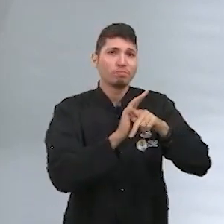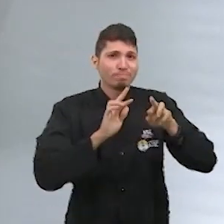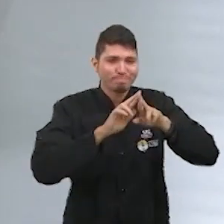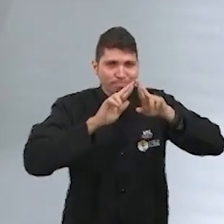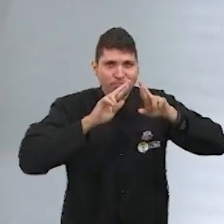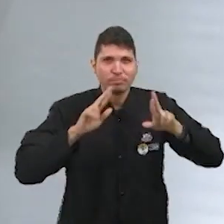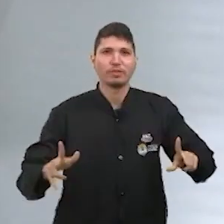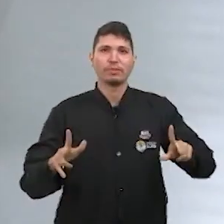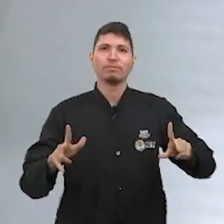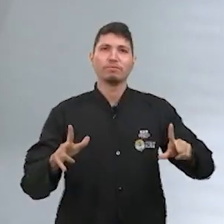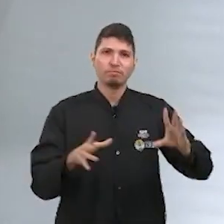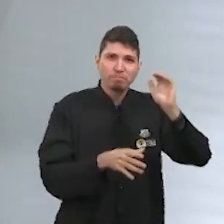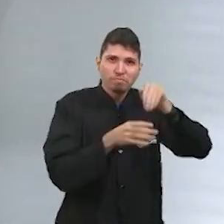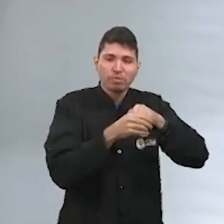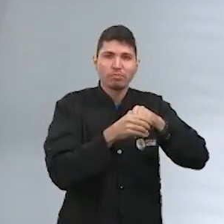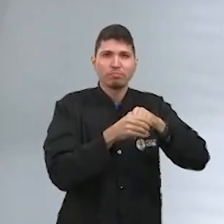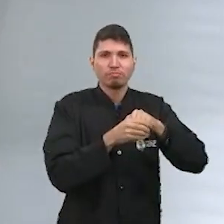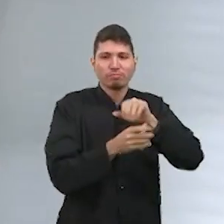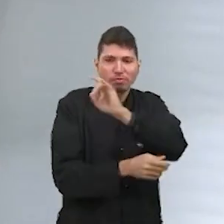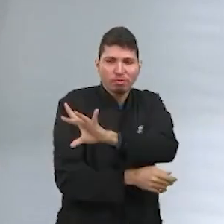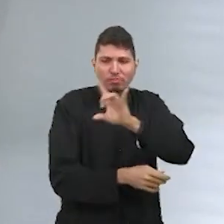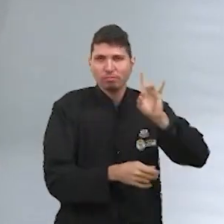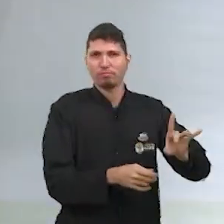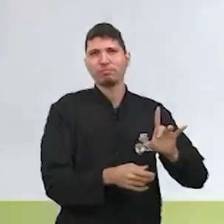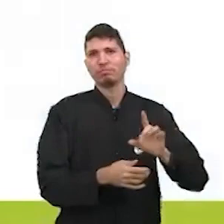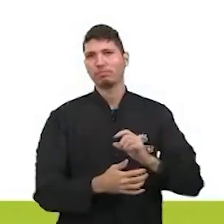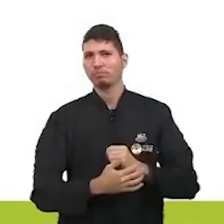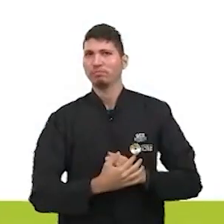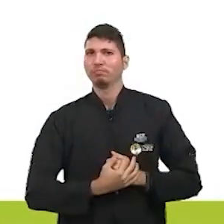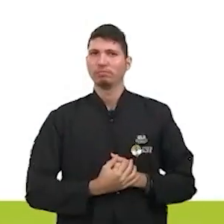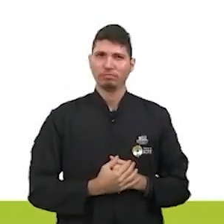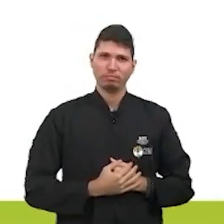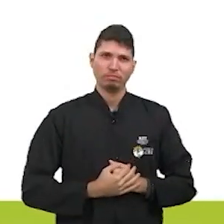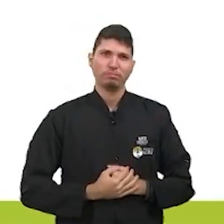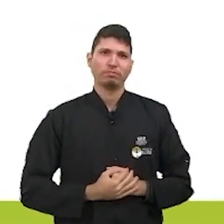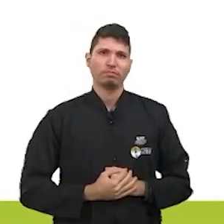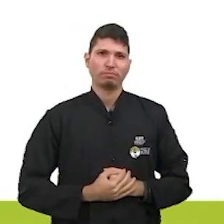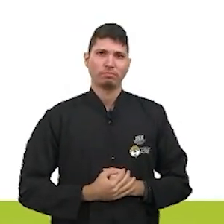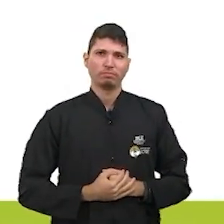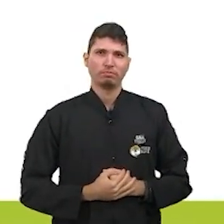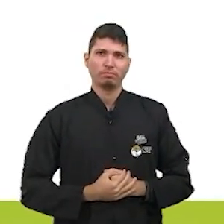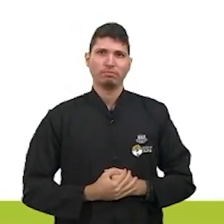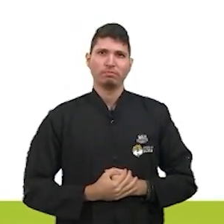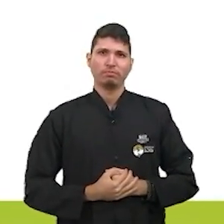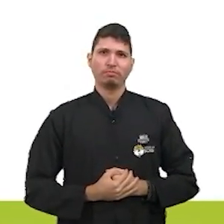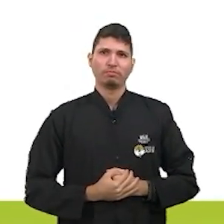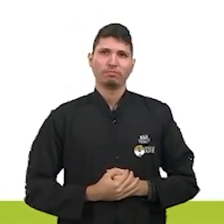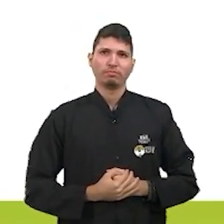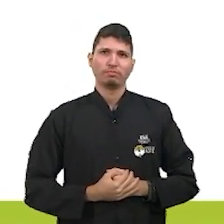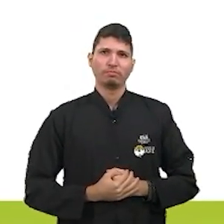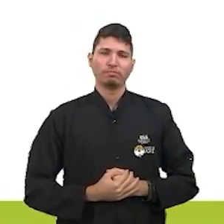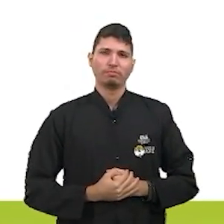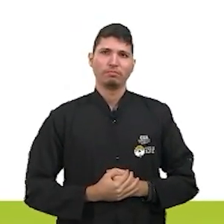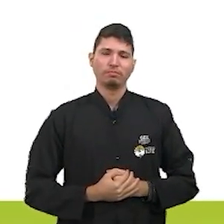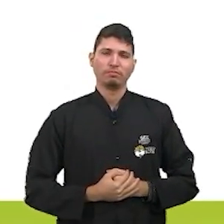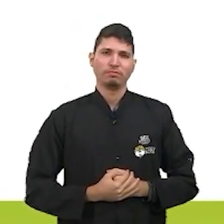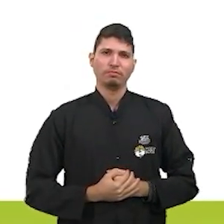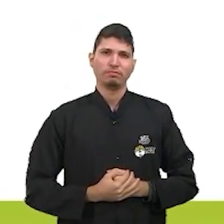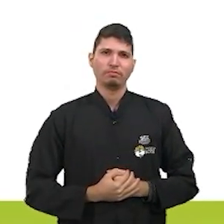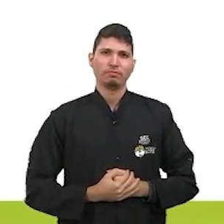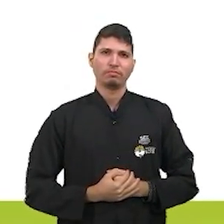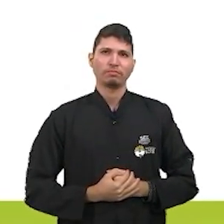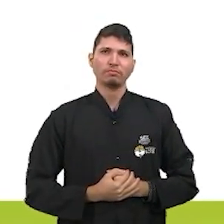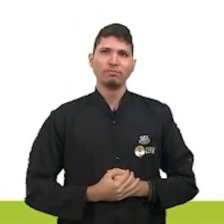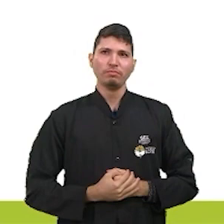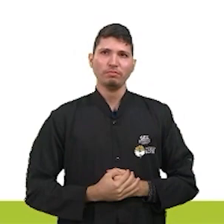distintas, diferentes, né? Dessa forma. Então, vamos analisar, primeira mão aqui,